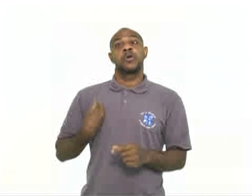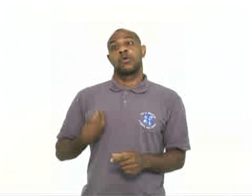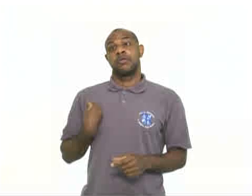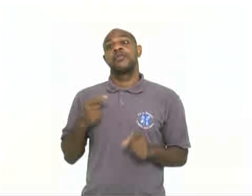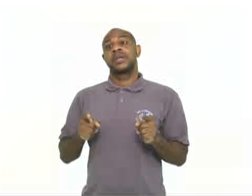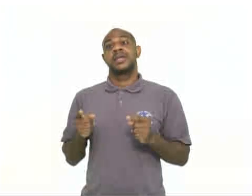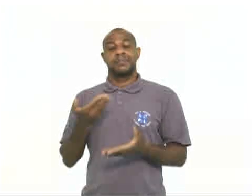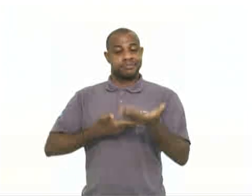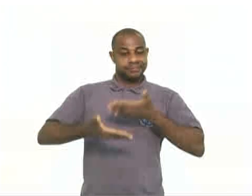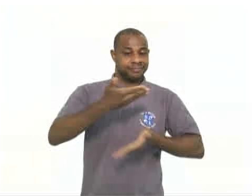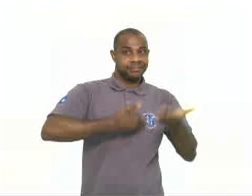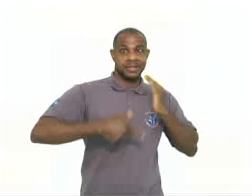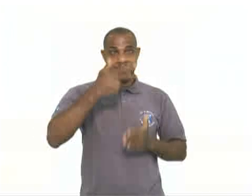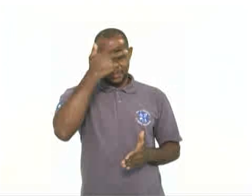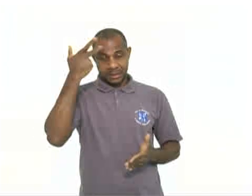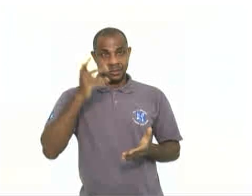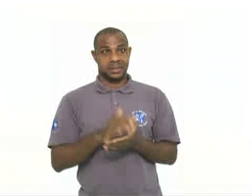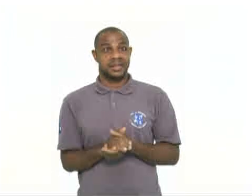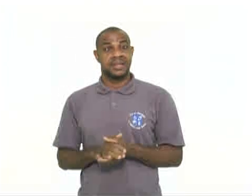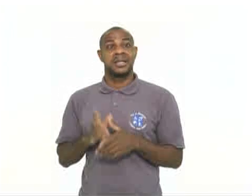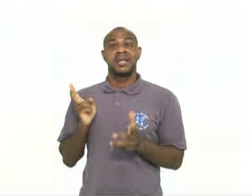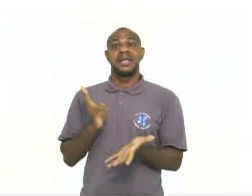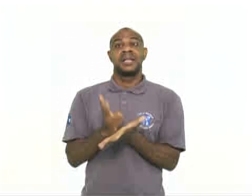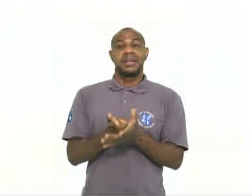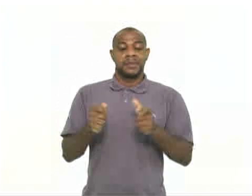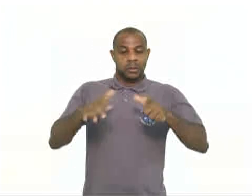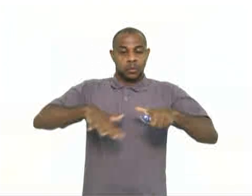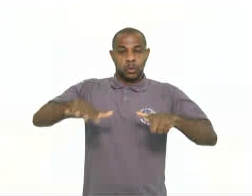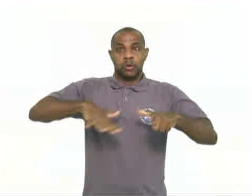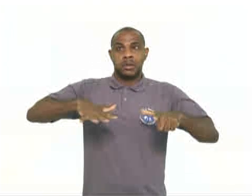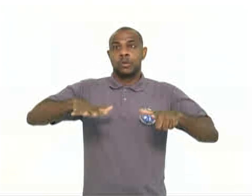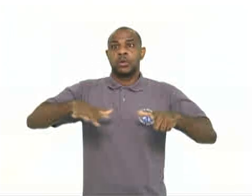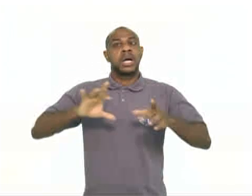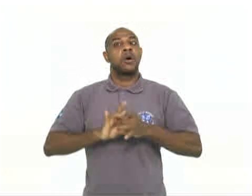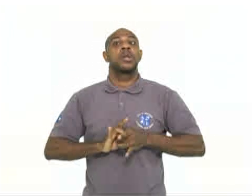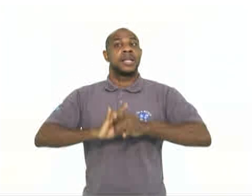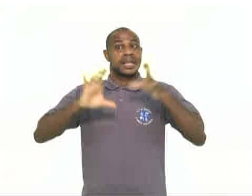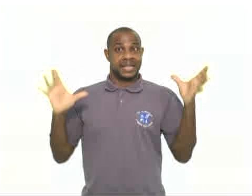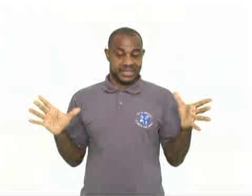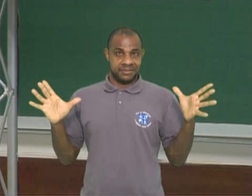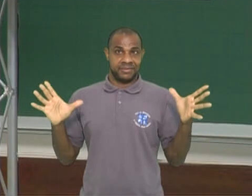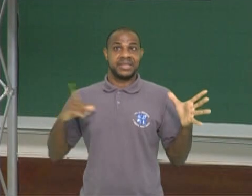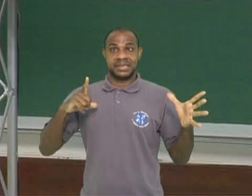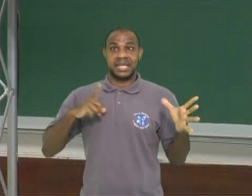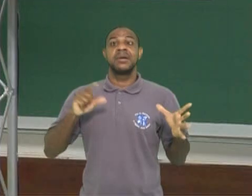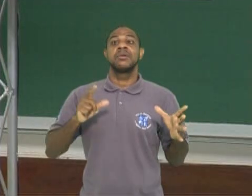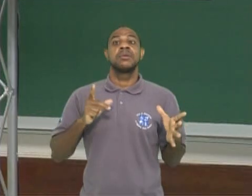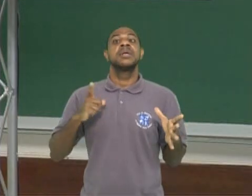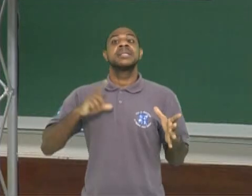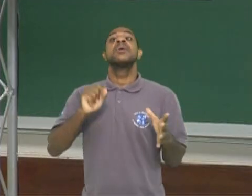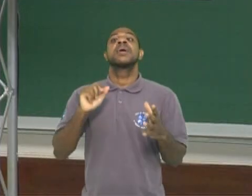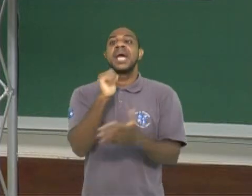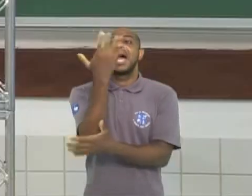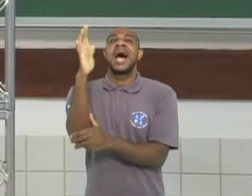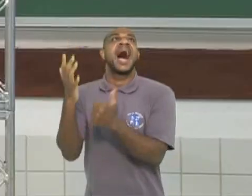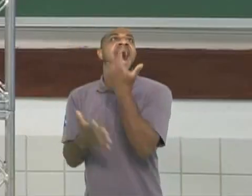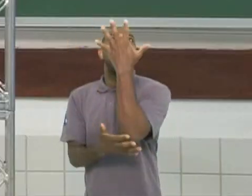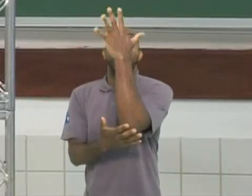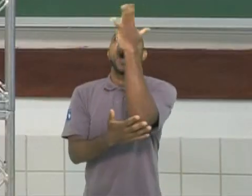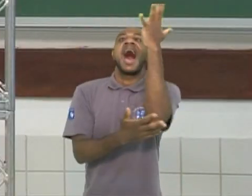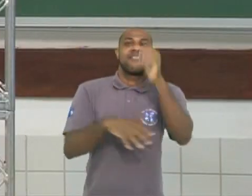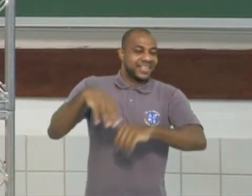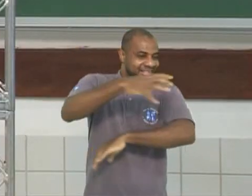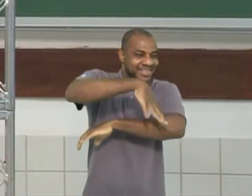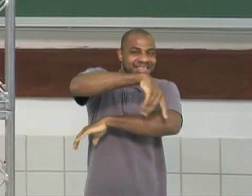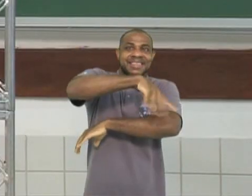entre pessoas. E ficam em espaços abertos e costumam ter árvores. A gente vai encontrar nas praças, né?